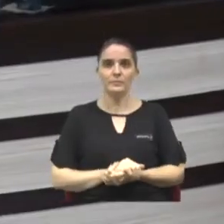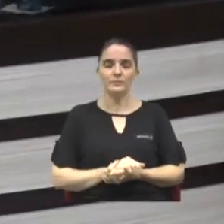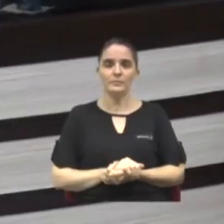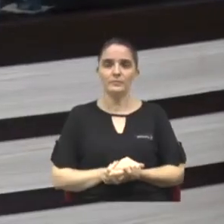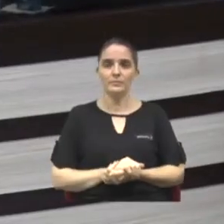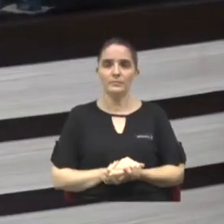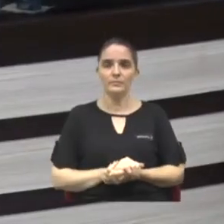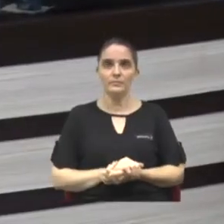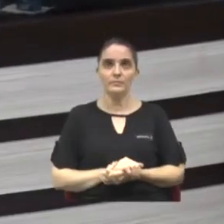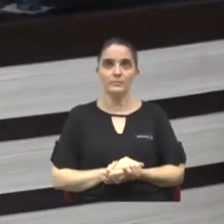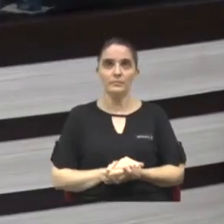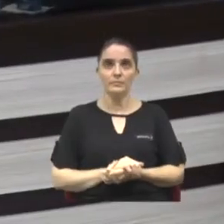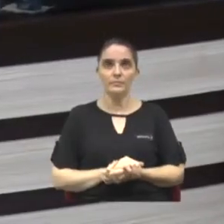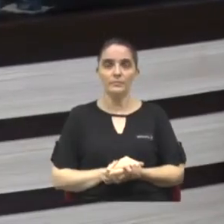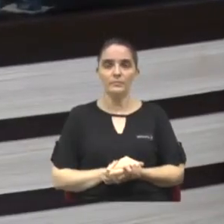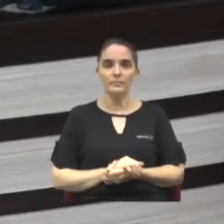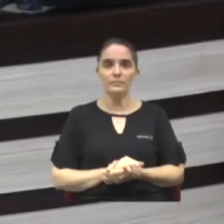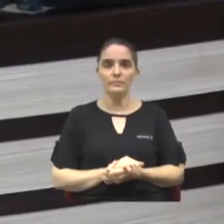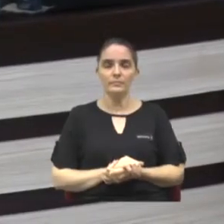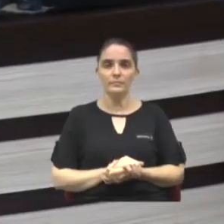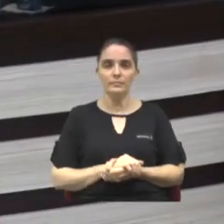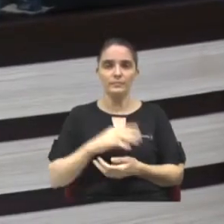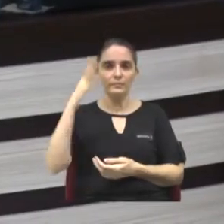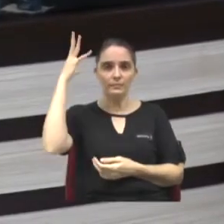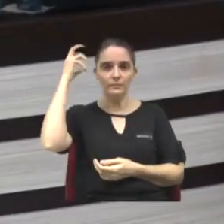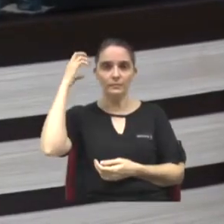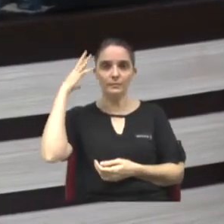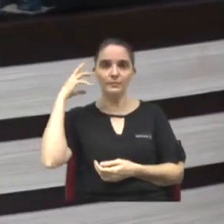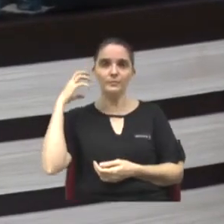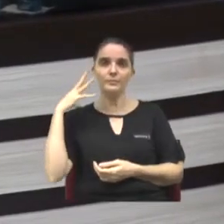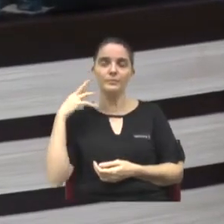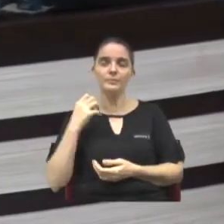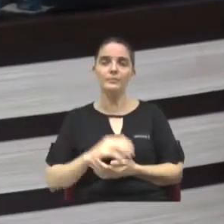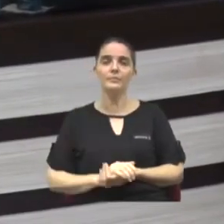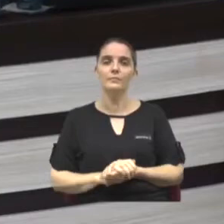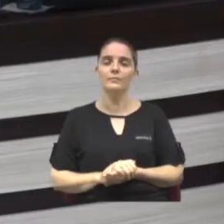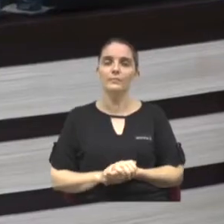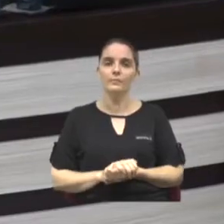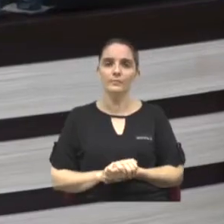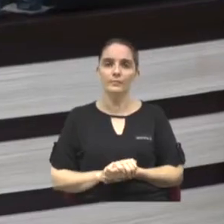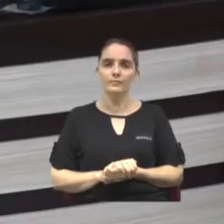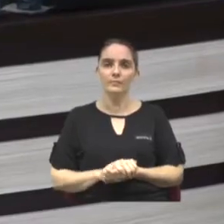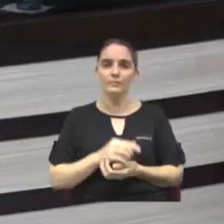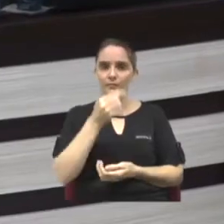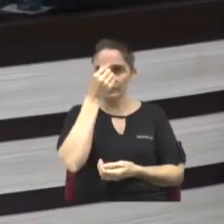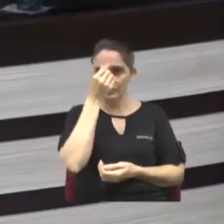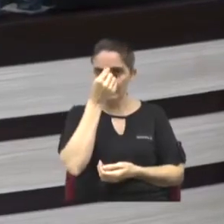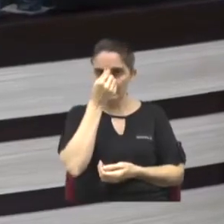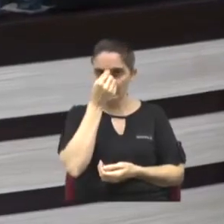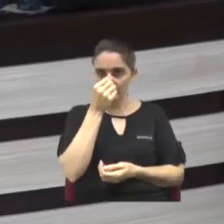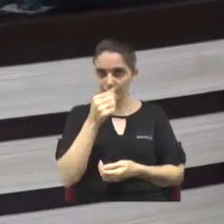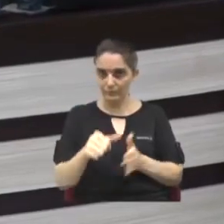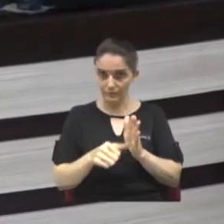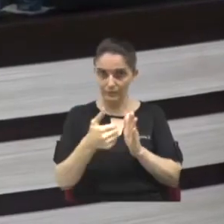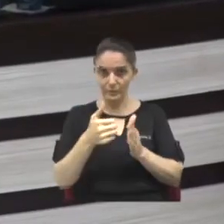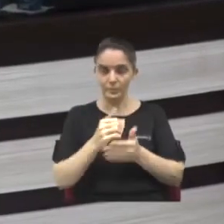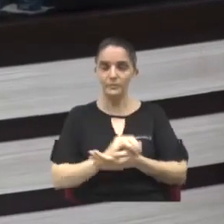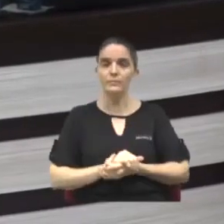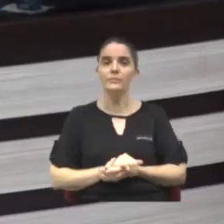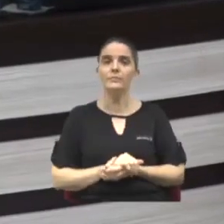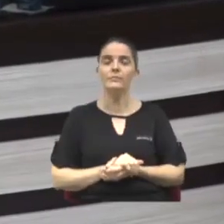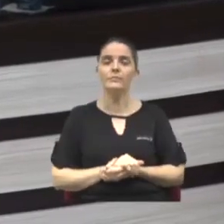Quer discutir? Discutir o requerimento. Eu depois também. Vereador Jorge de Freitas primeiro, depois eu passo para os